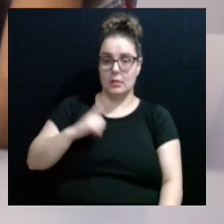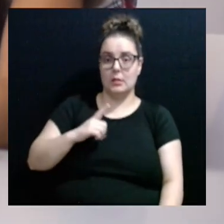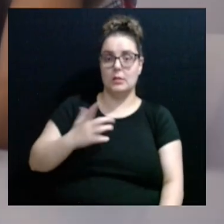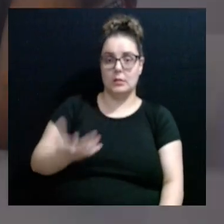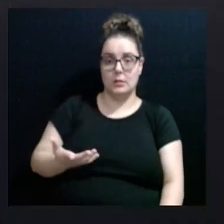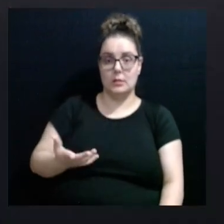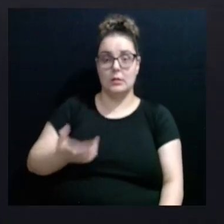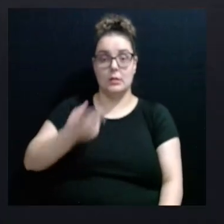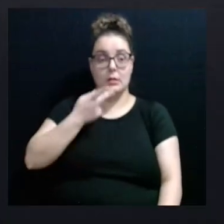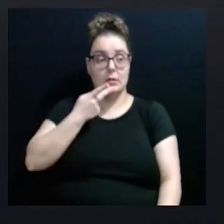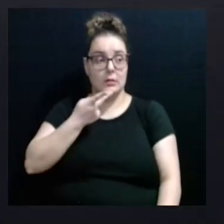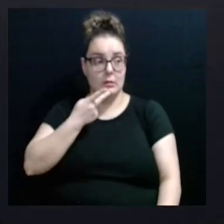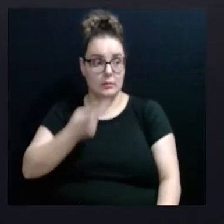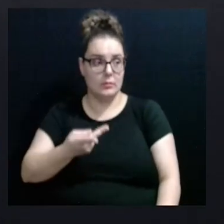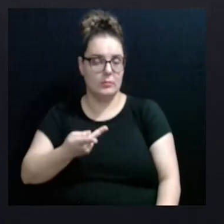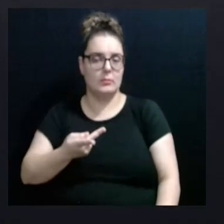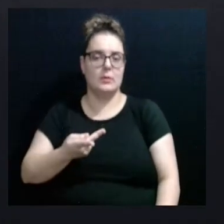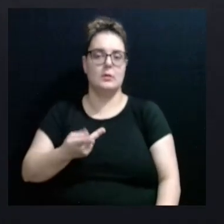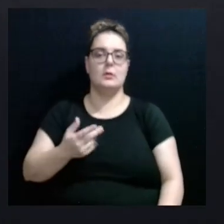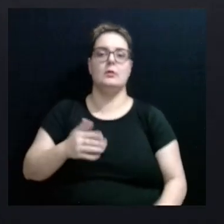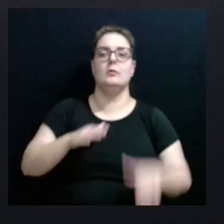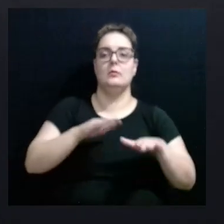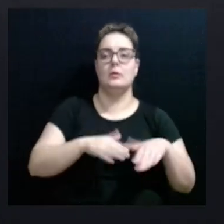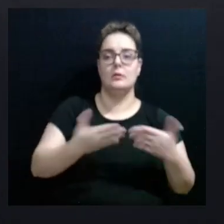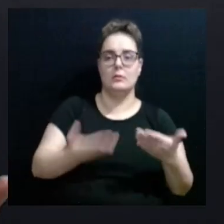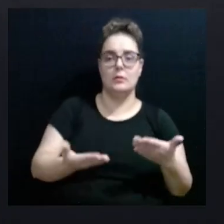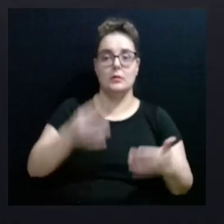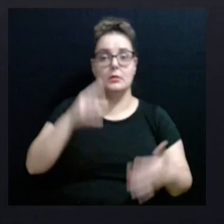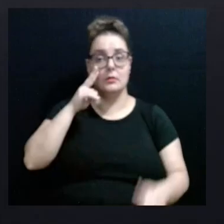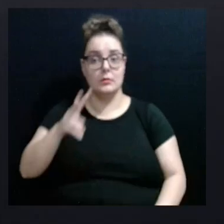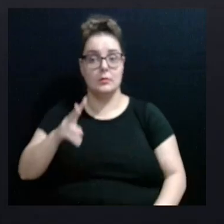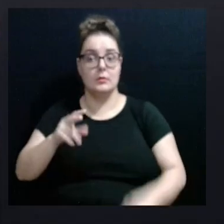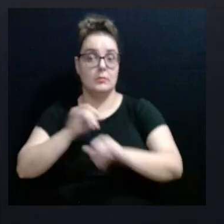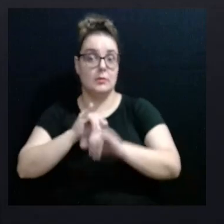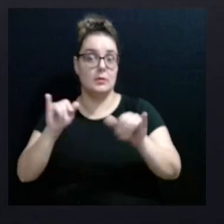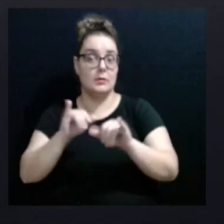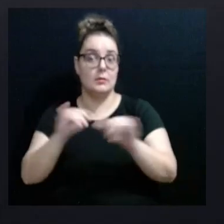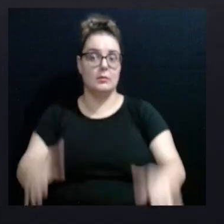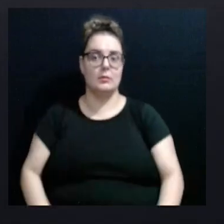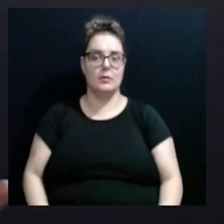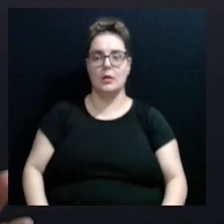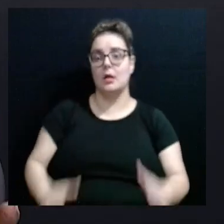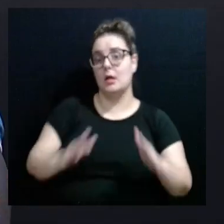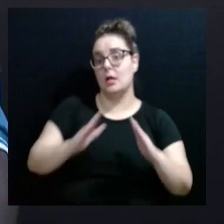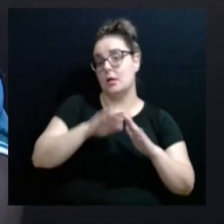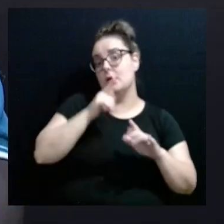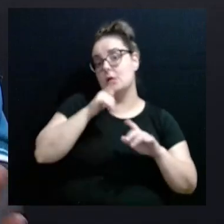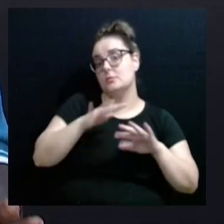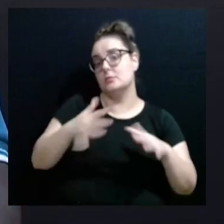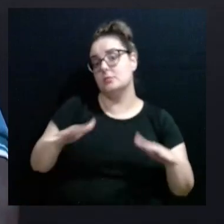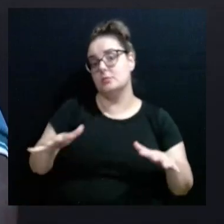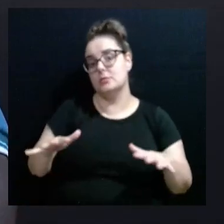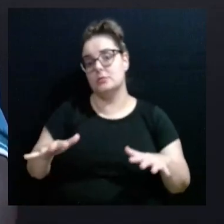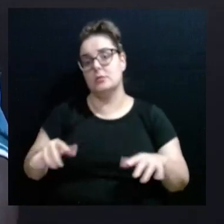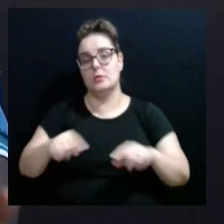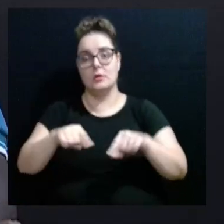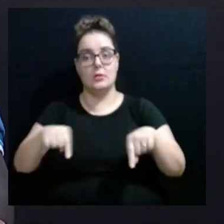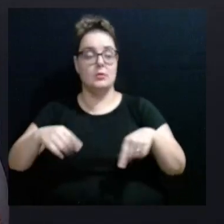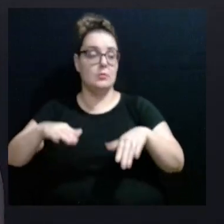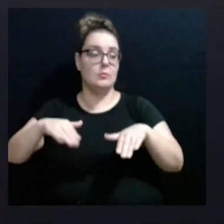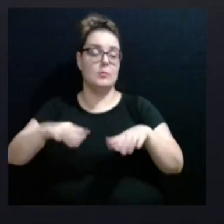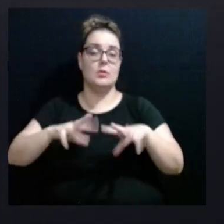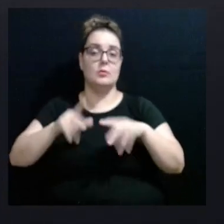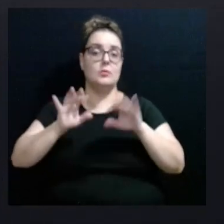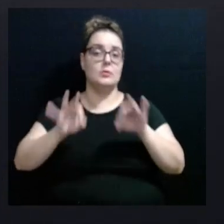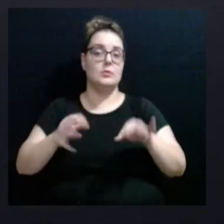que já ficaram lá, porque aparece muito anúncio, casa de praia, com piscina e tudo mais,